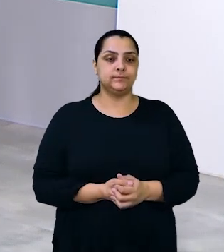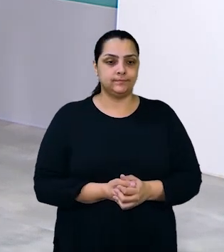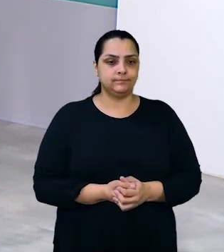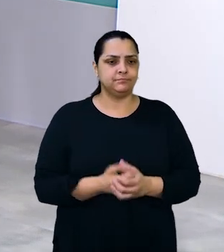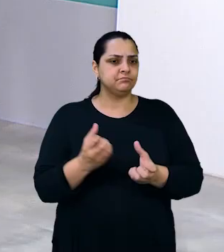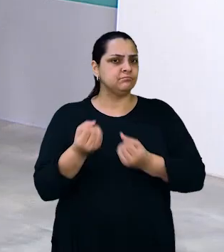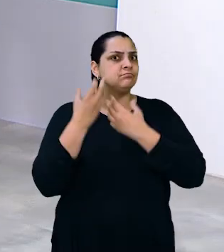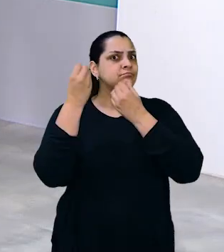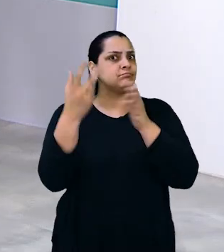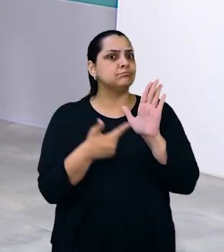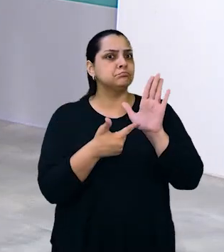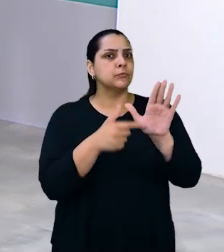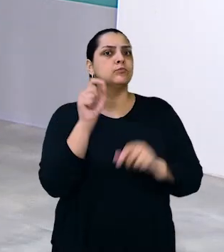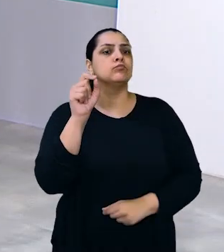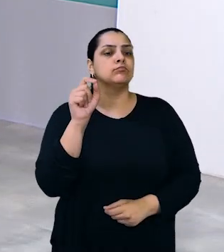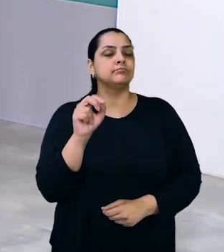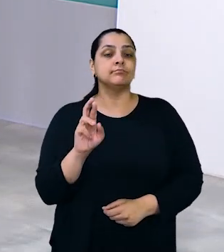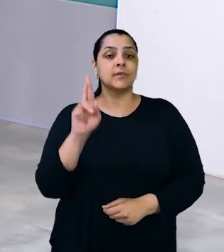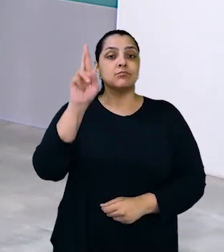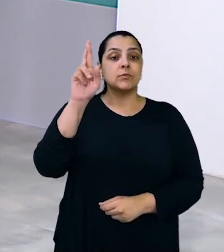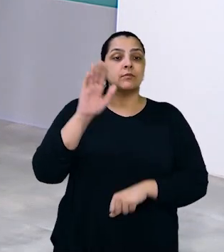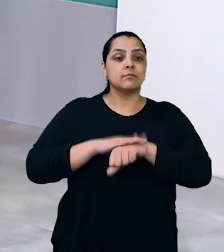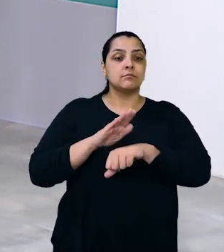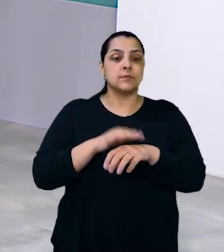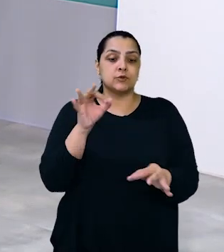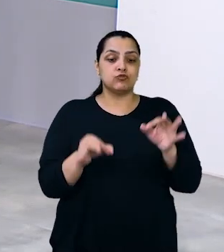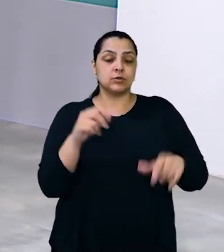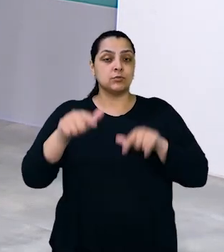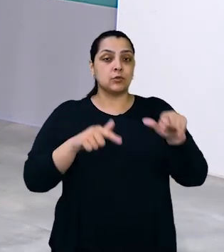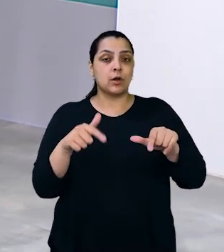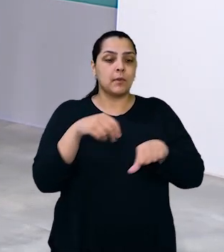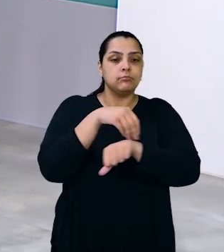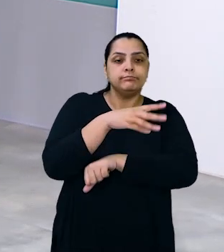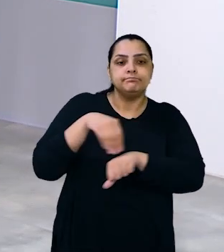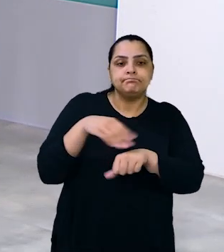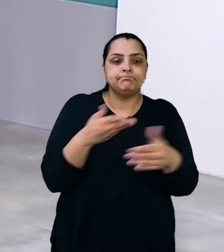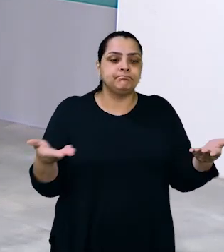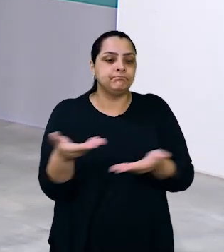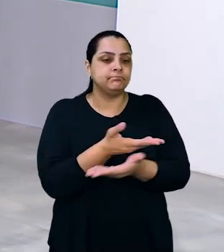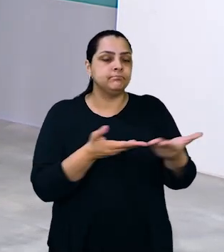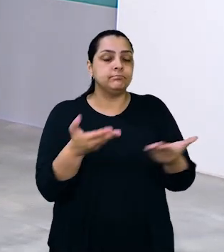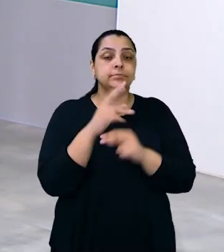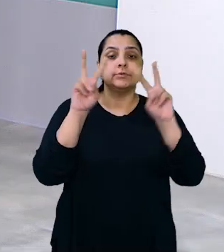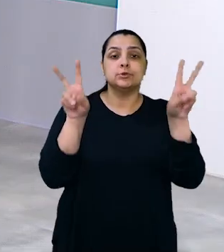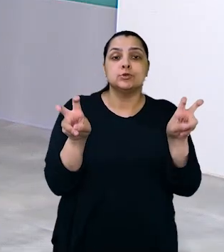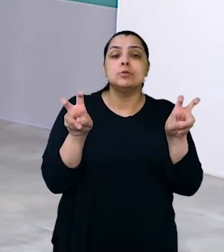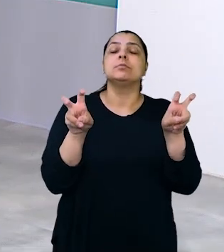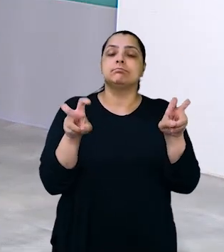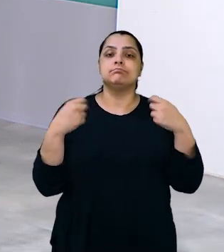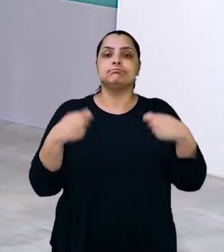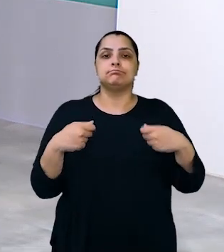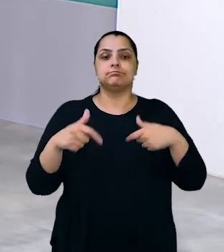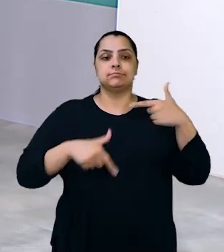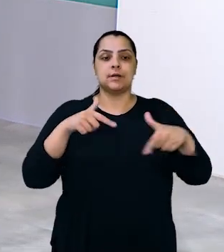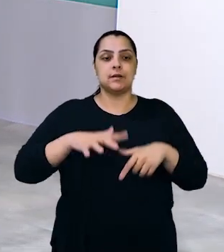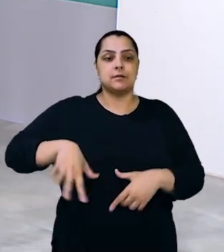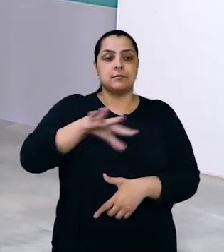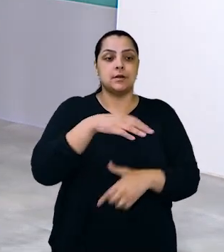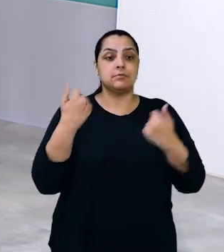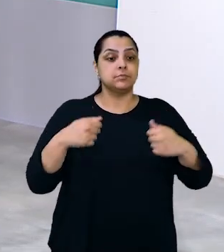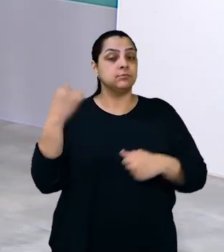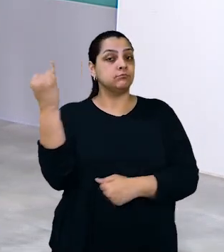dados, Anderson, evidenciam o papel conciliador da Justiça do Trabalho, sobretudo no que diz respeito a demandas trabalhistas de